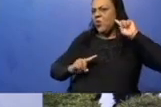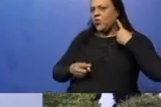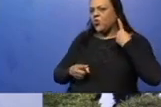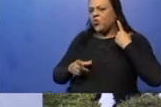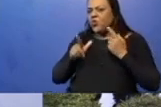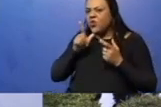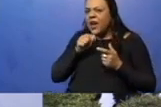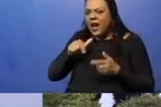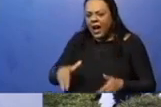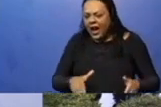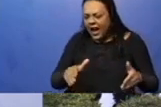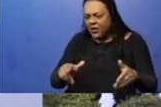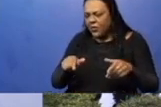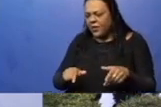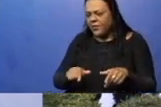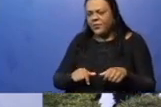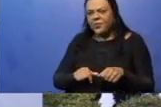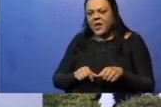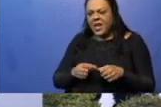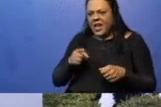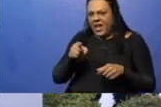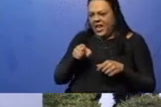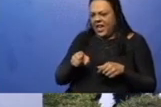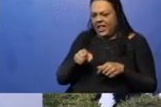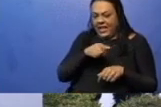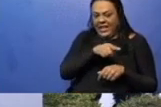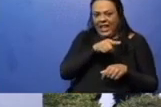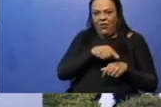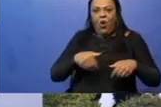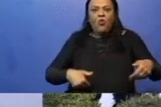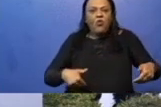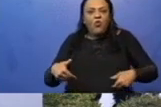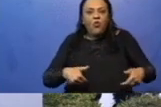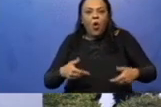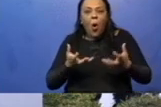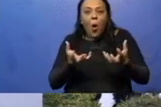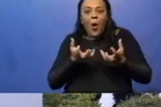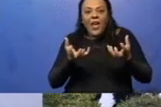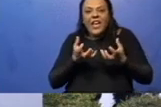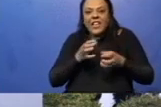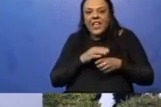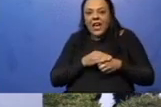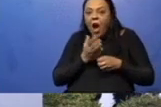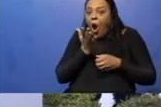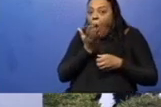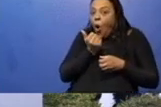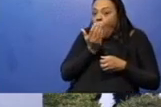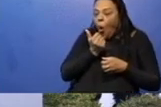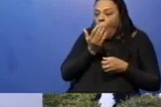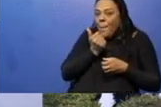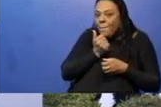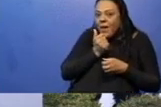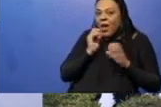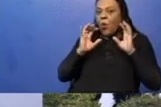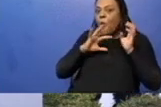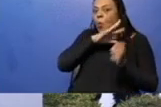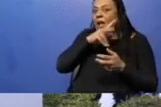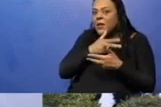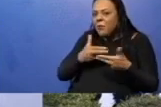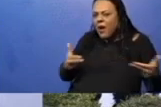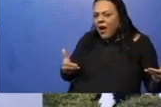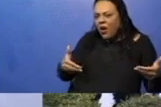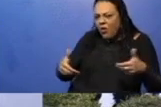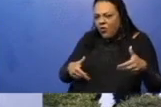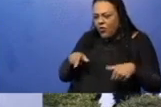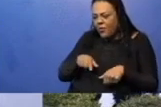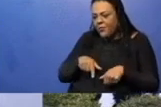sem comer e procurava algum animal apetitoso para matar a fome.